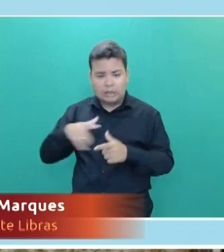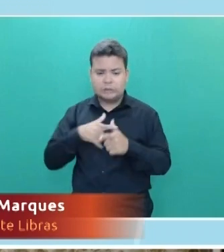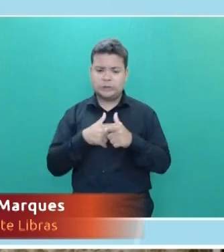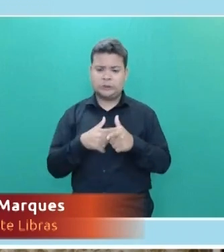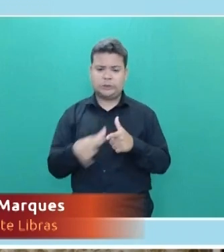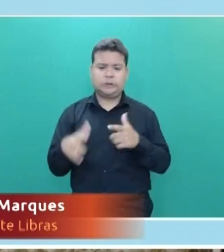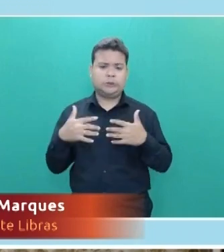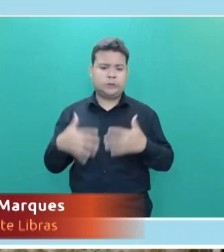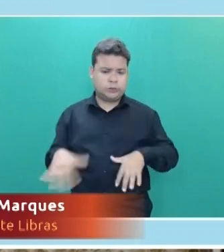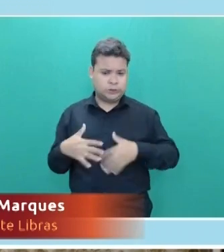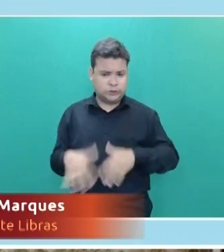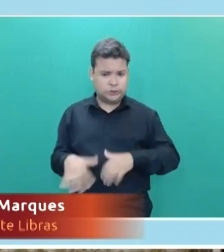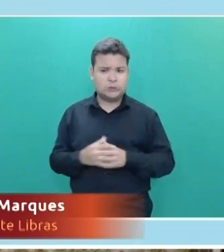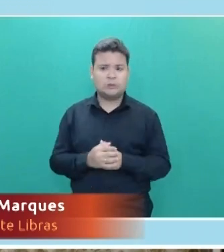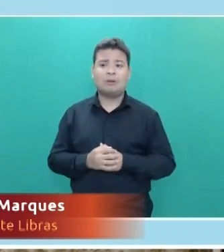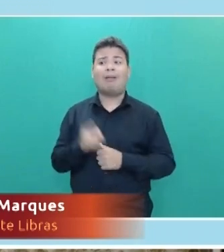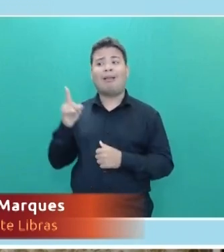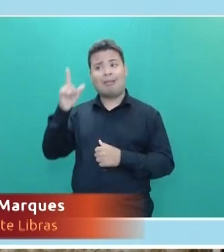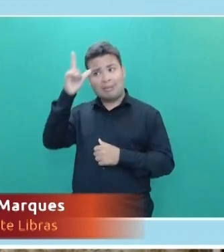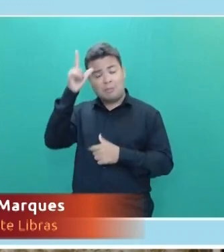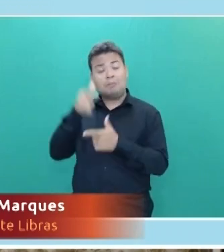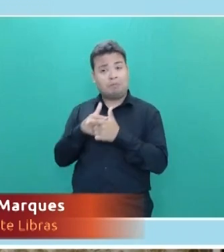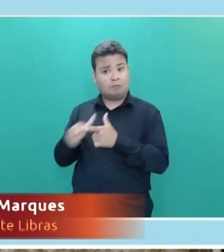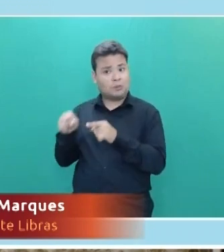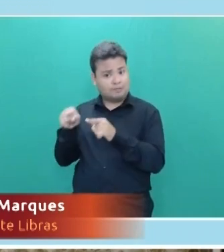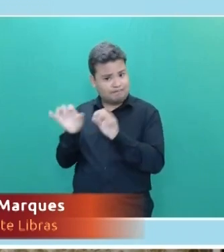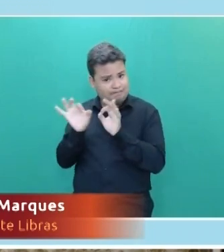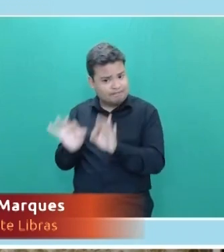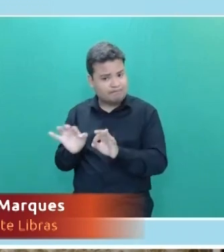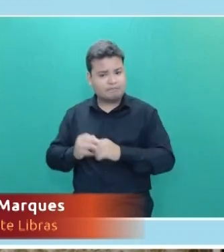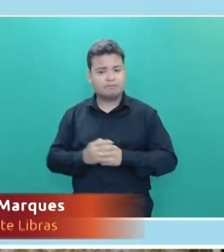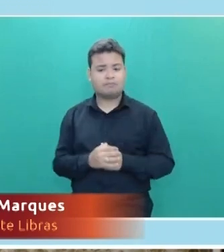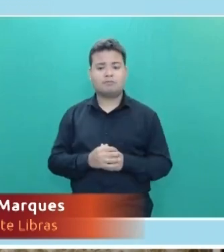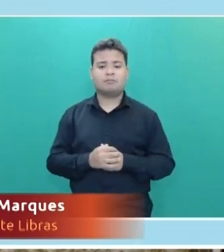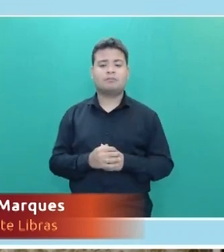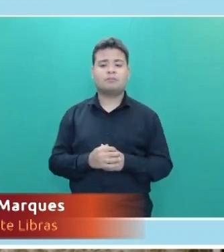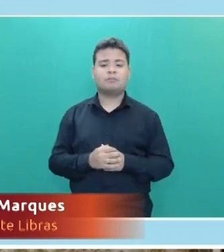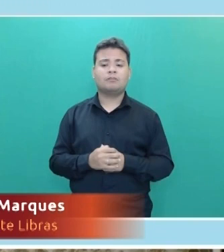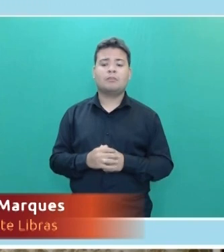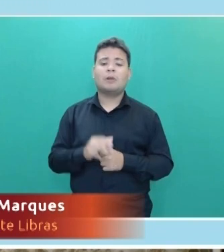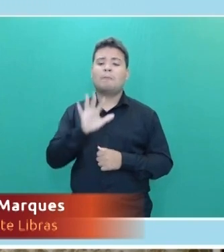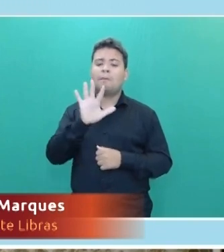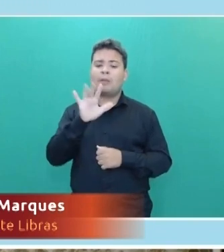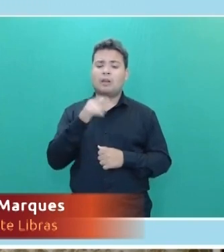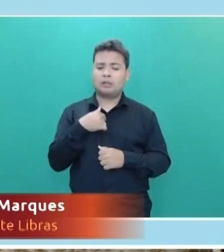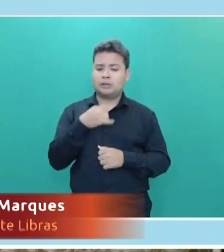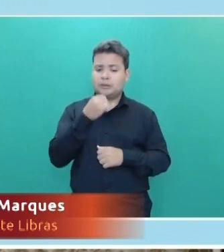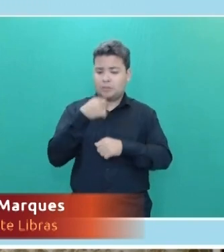problema, esse é um deles. Eu não sei, assim, exatamente te dizer